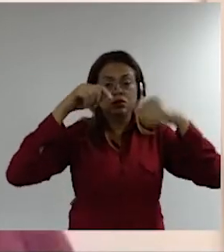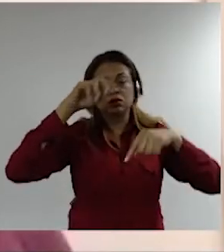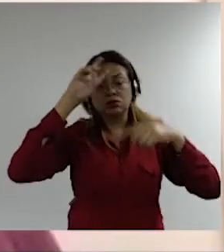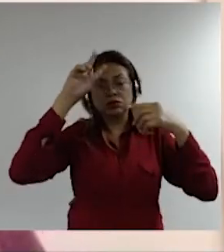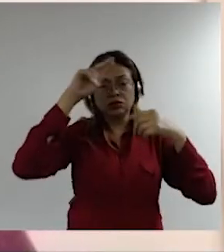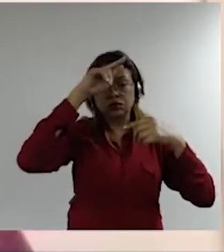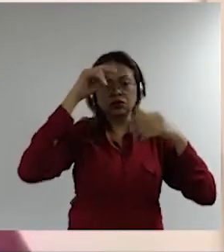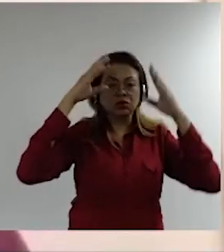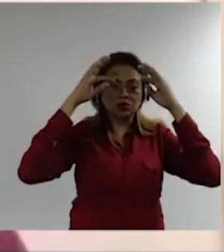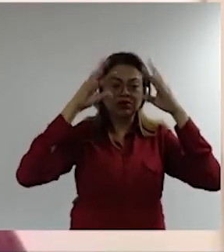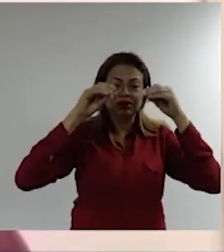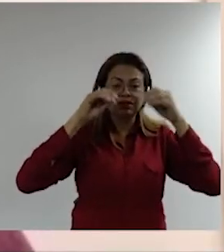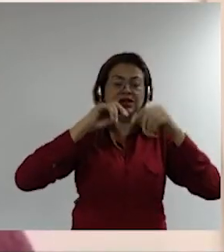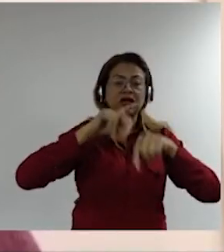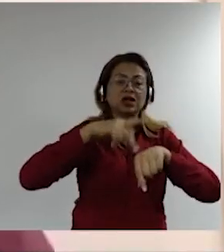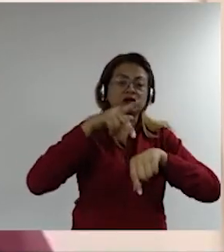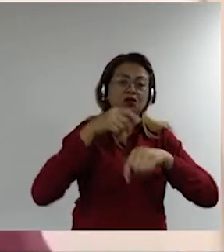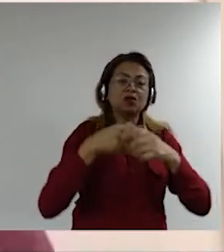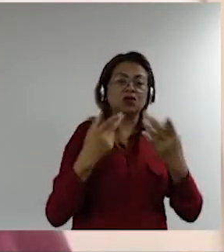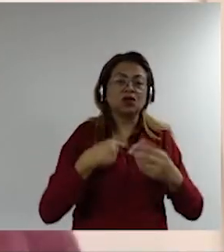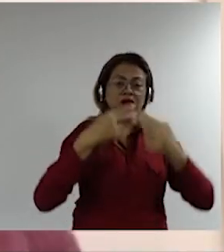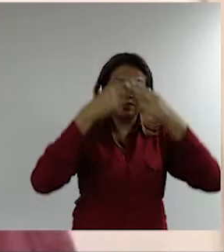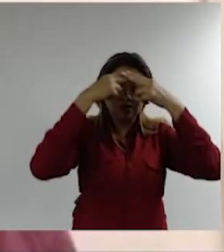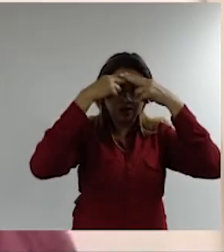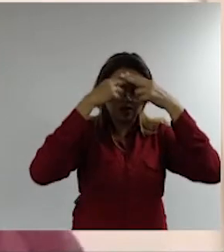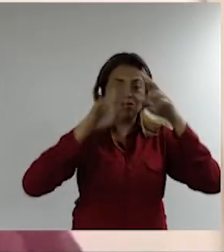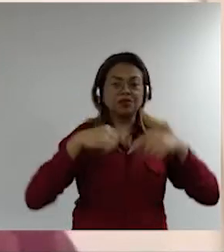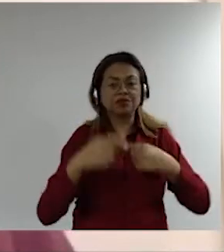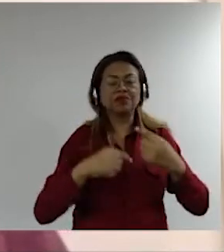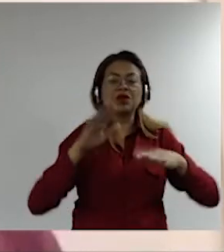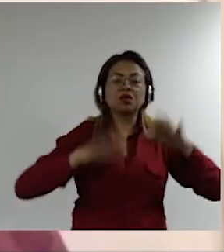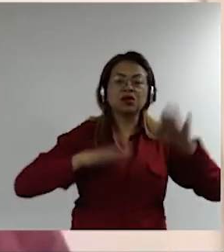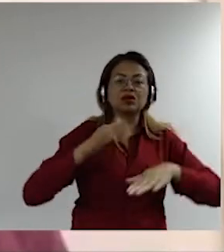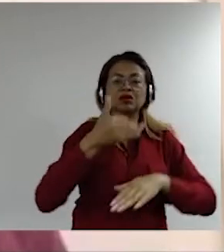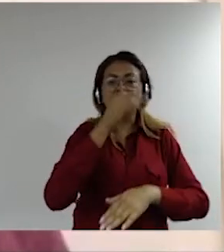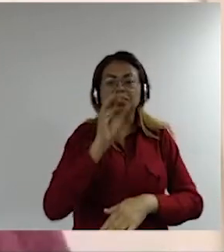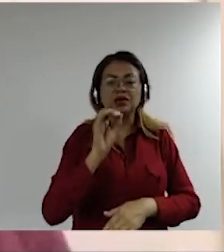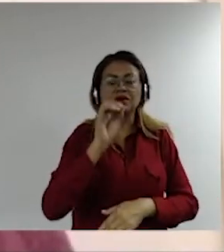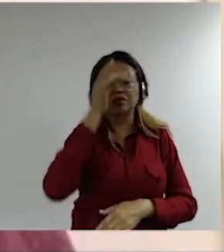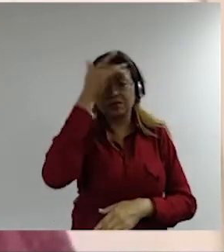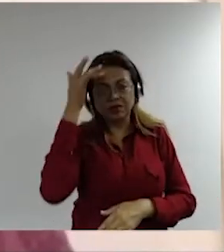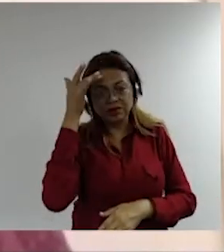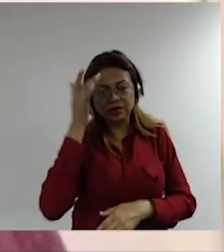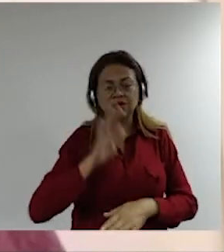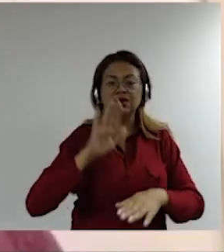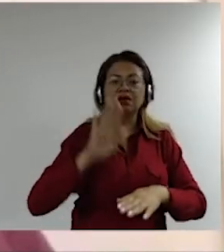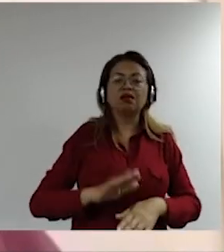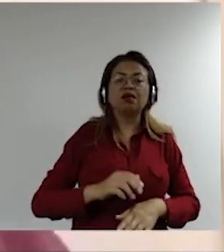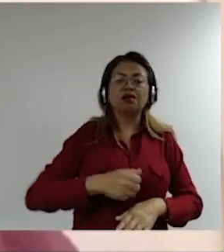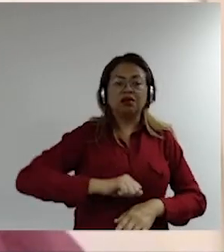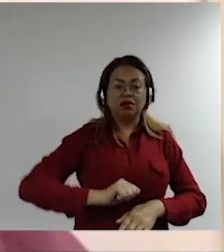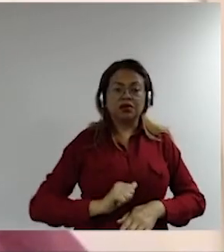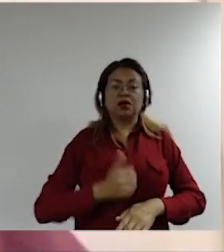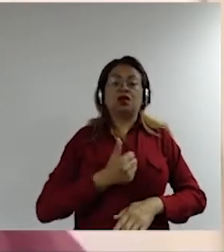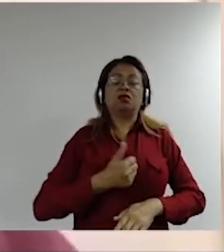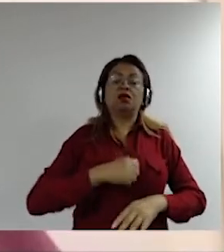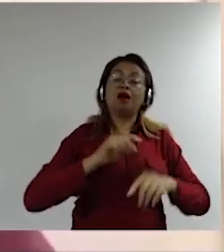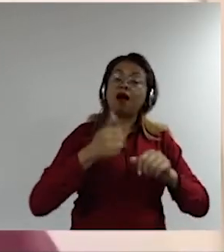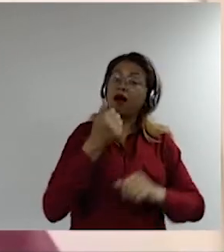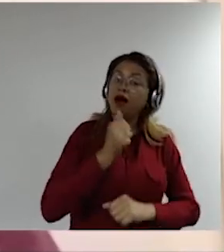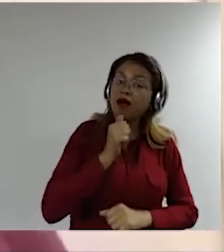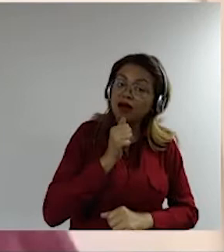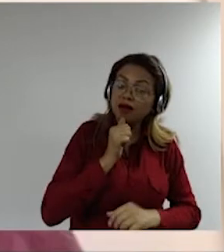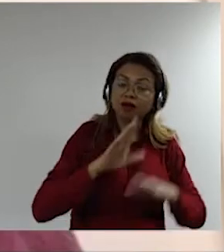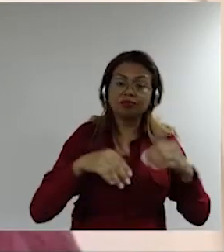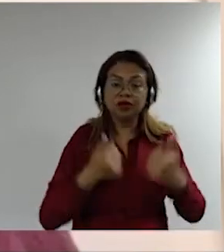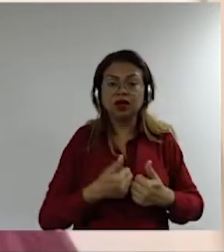que historicamente 10 a 15% das pessoas que têm mais baixa resiliência, pessoas que foram diretamente expostas